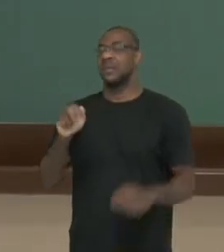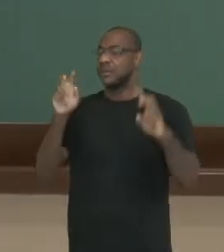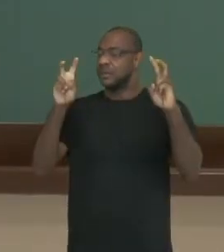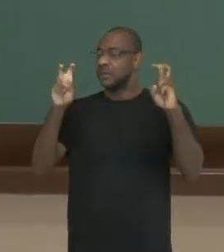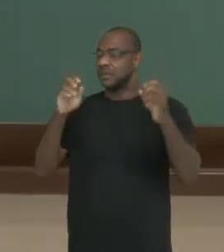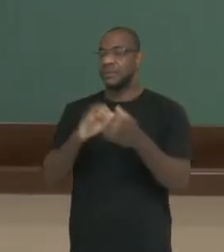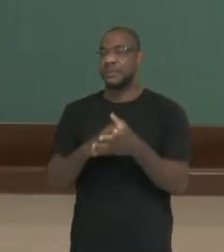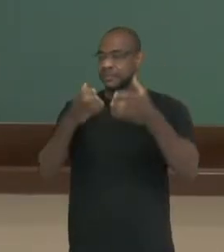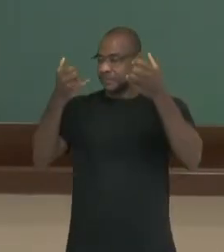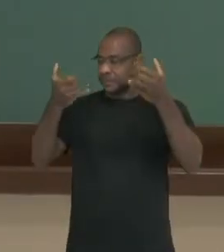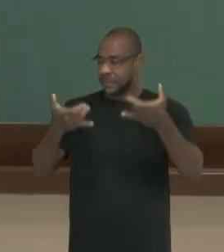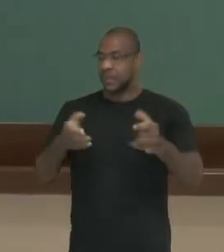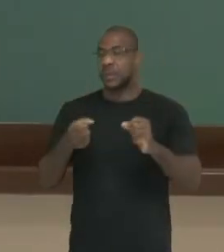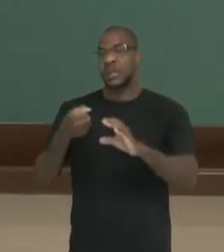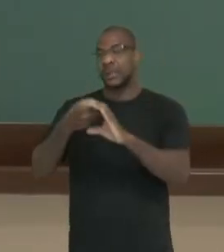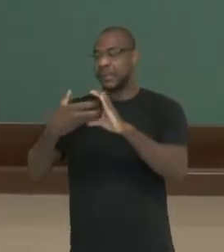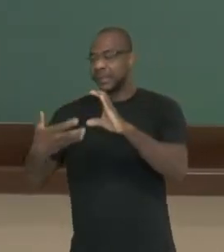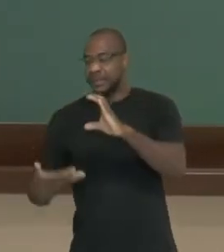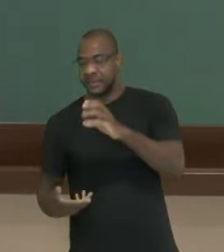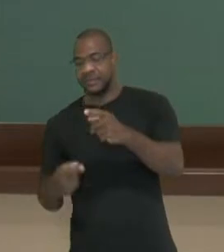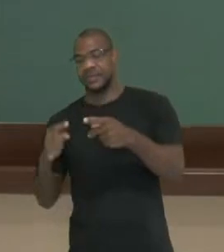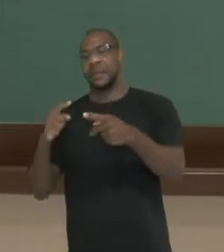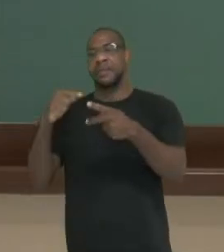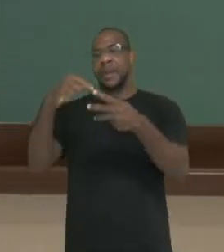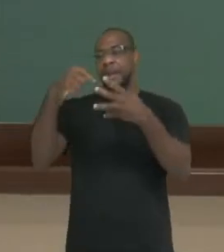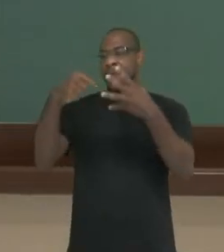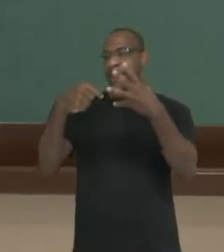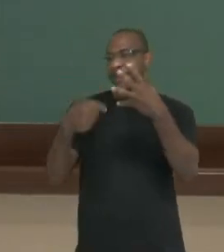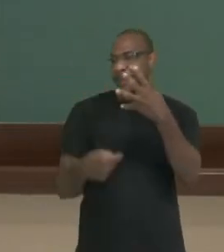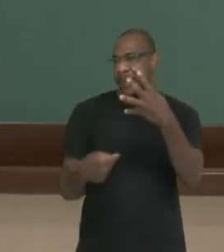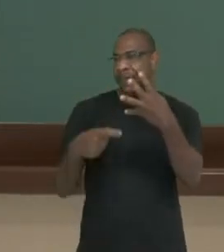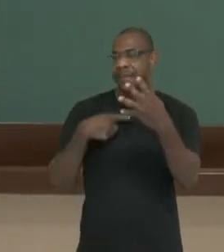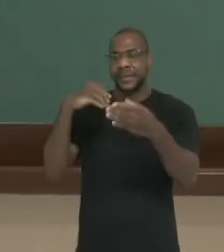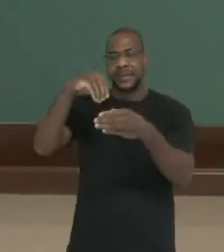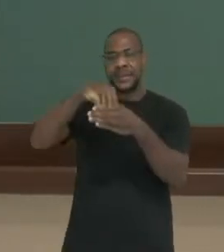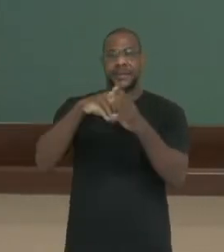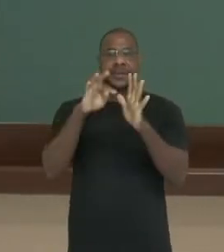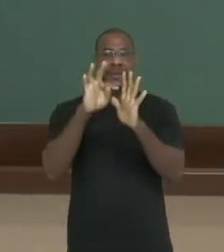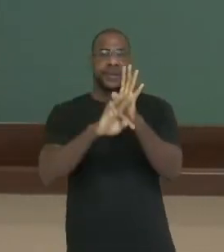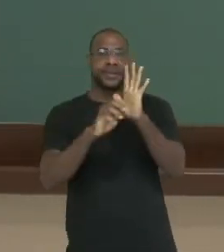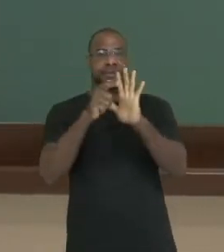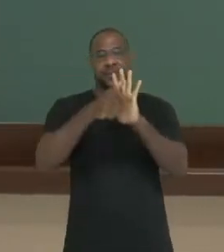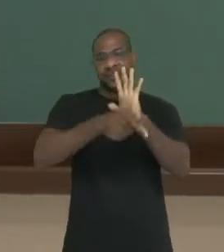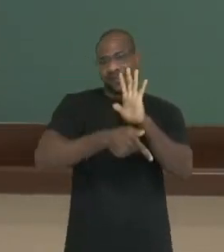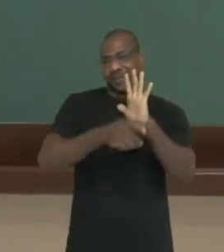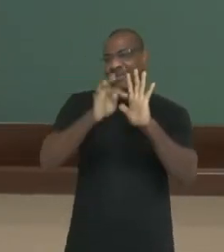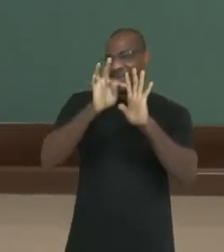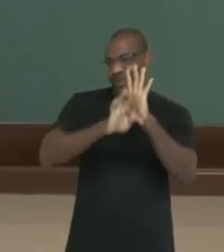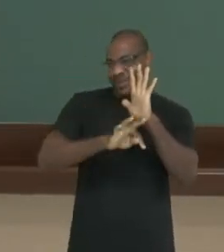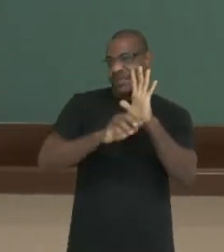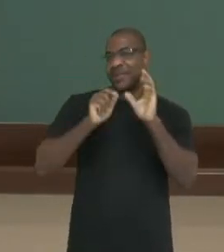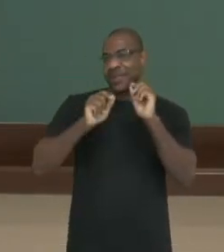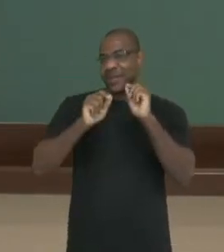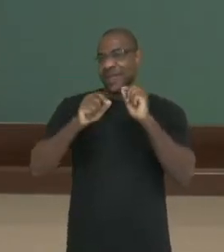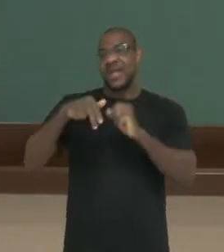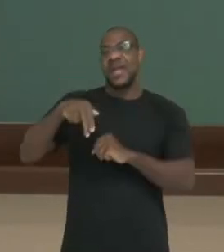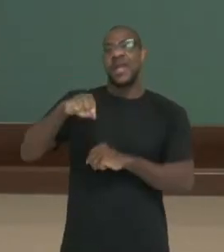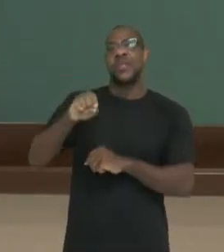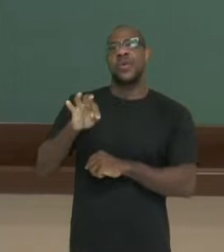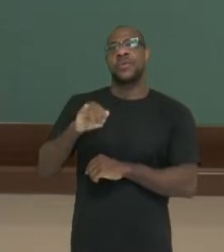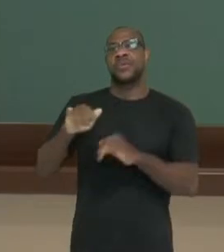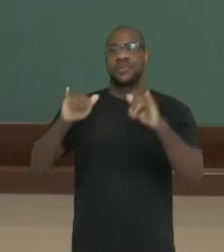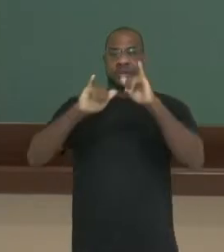composicionais, algumas características que constituem as especificidades deste texto que nós classificamos como sendo do